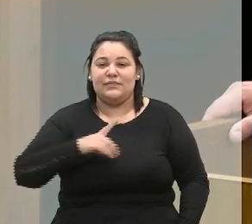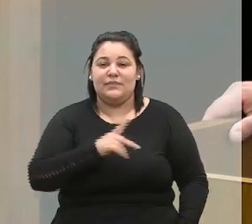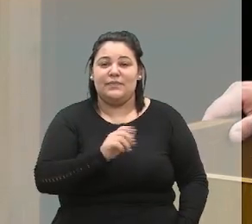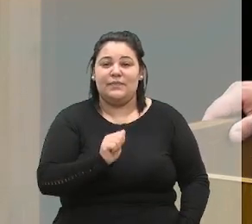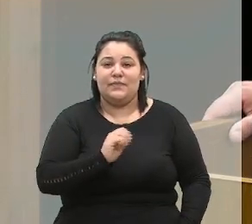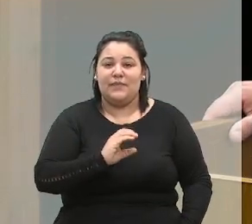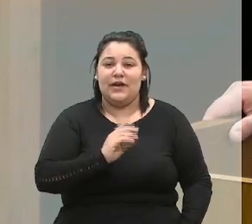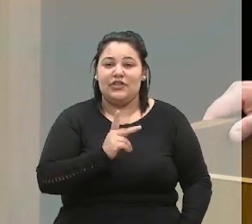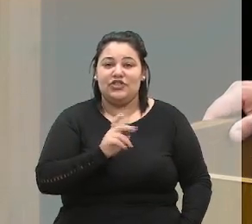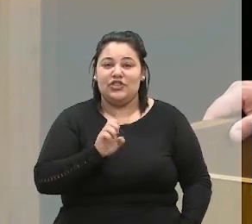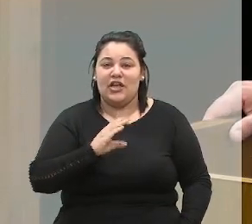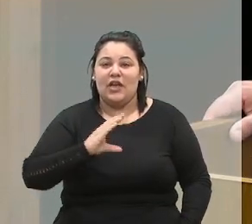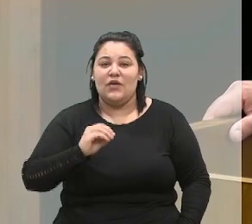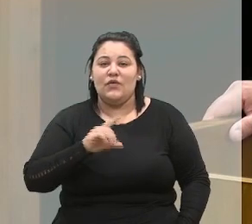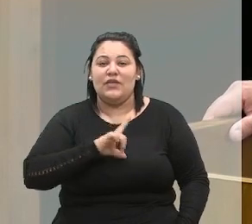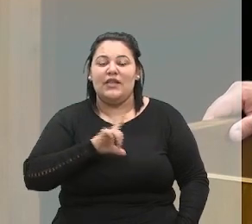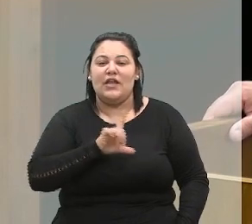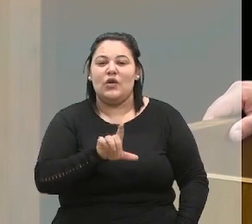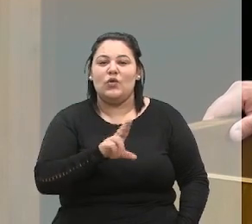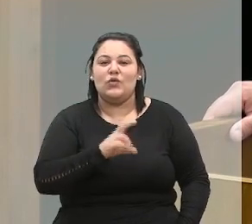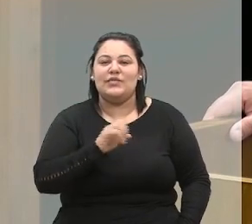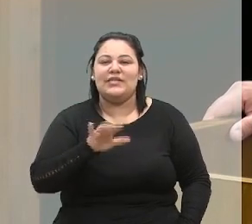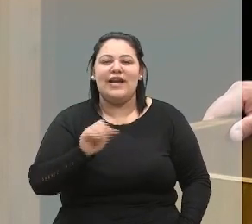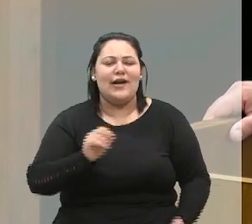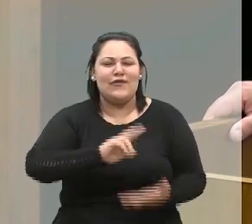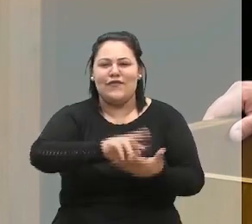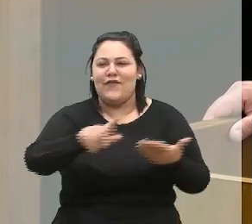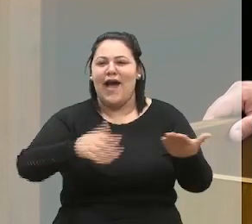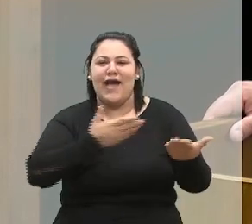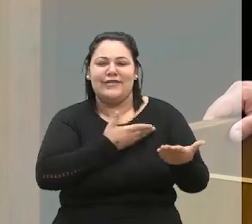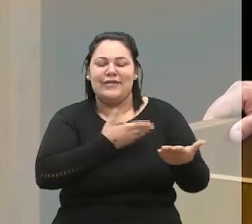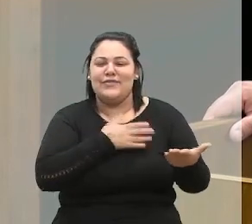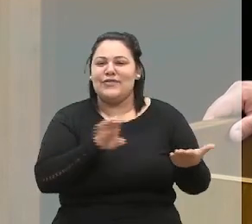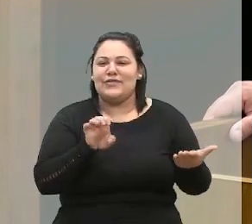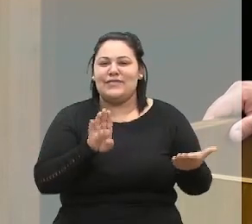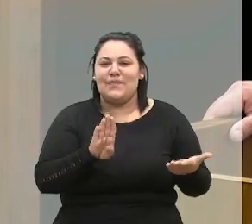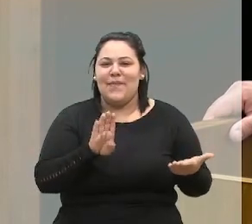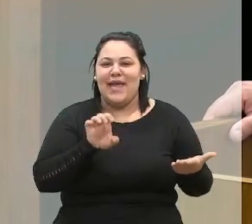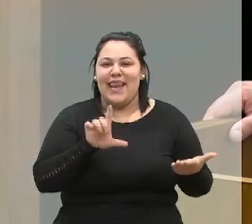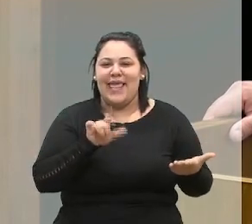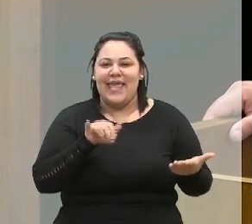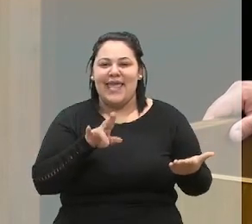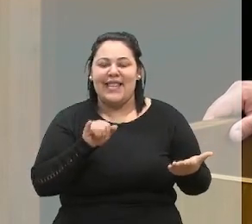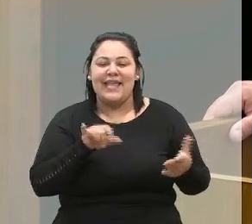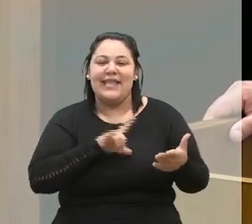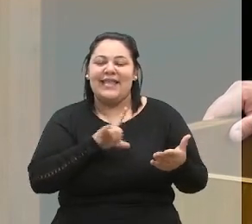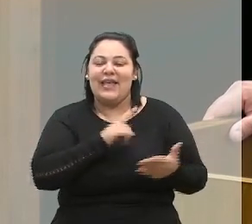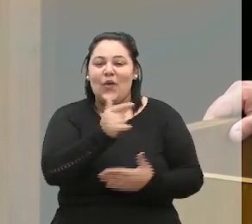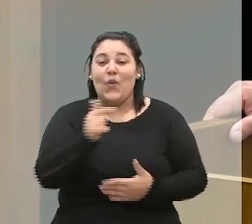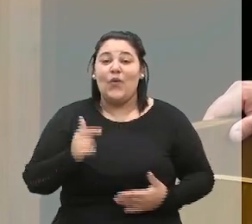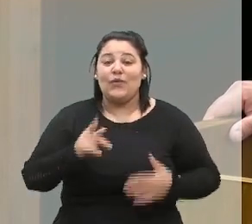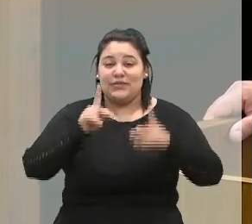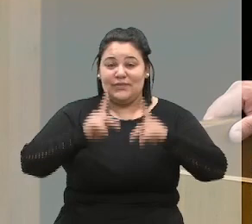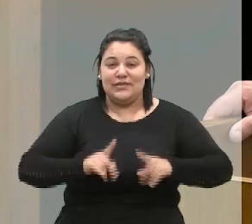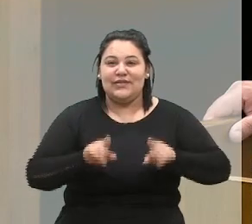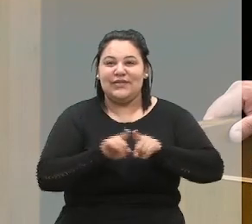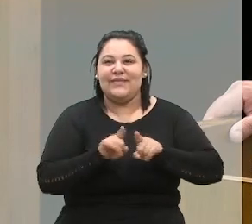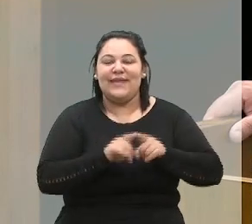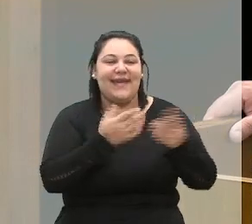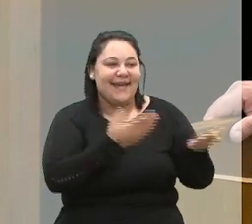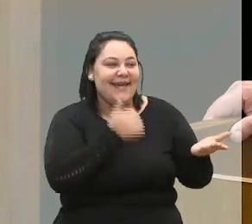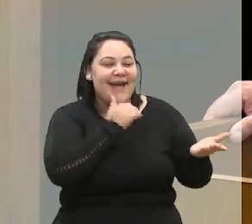a Nilce, tem o Luciano, tá o Benini e tantas outras pessoas, a